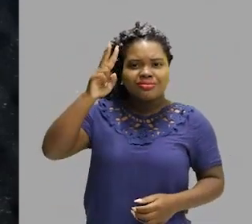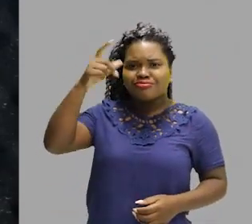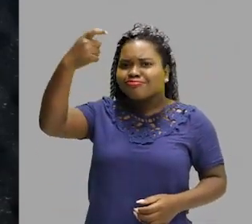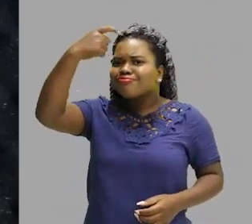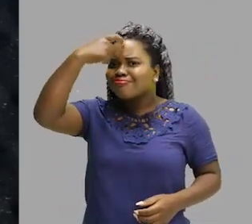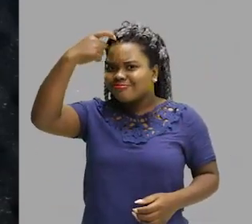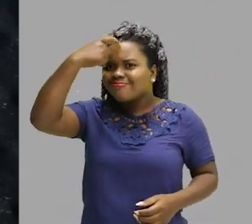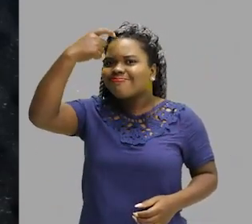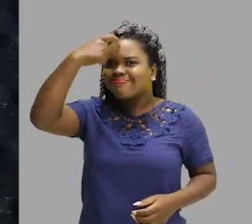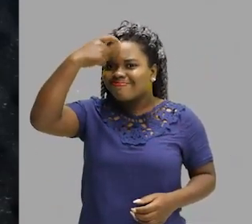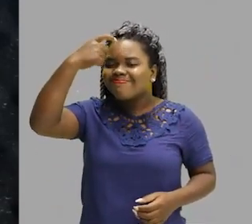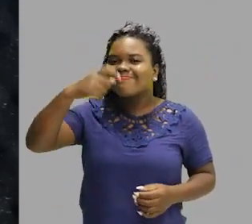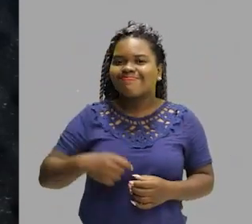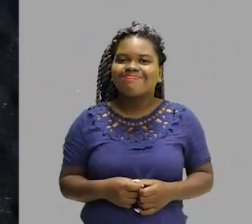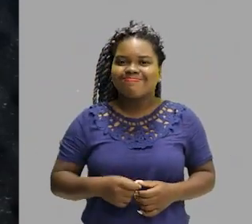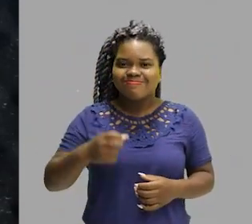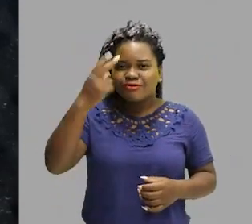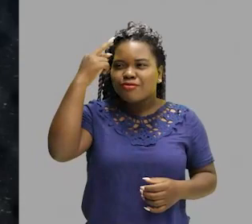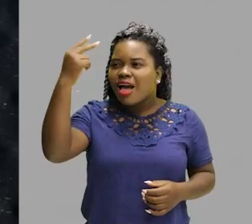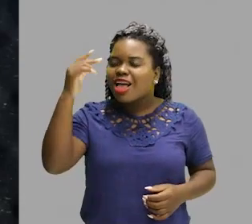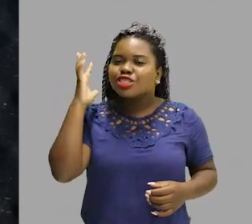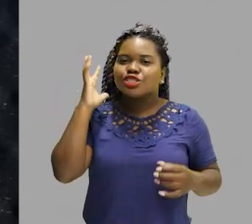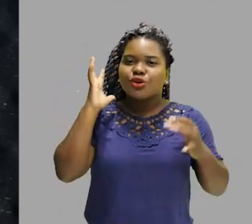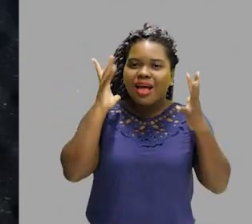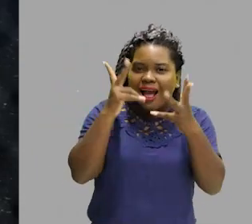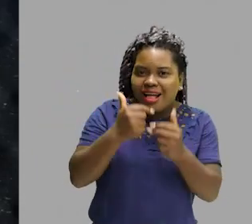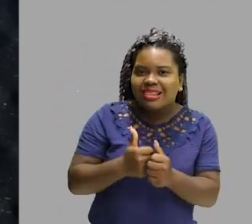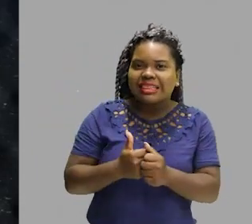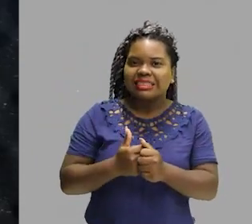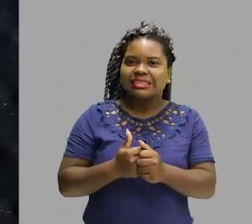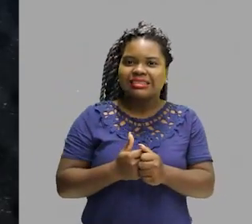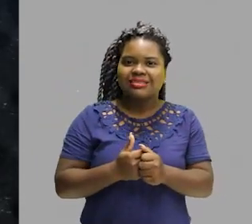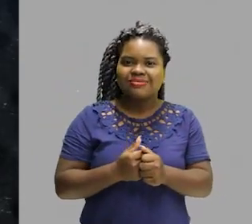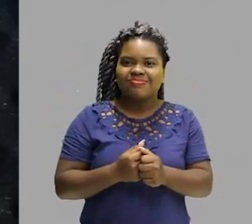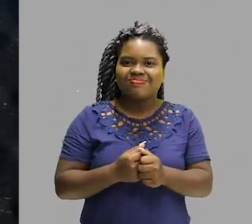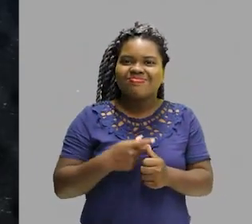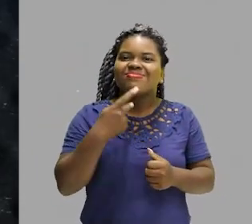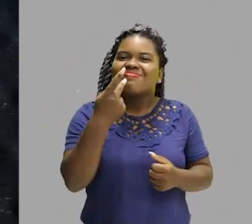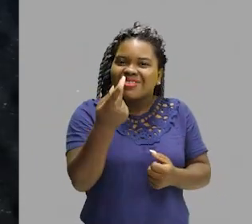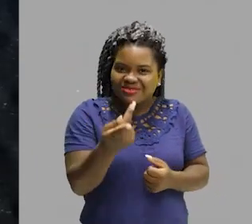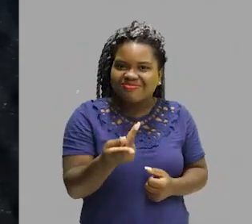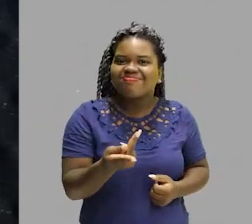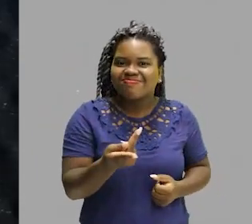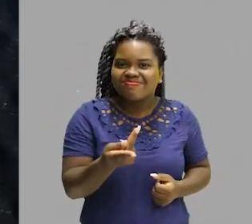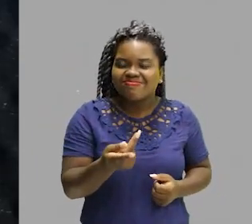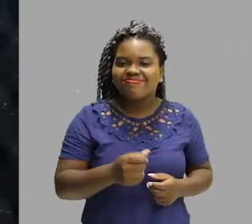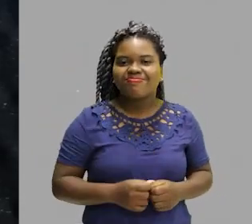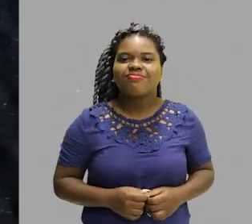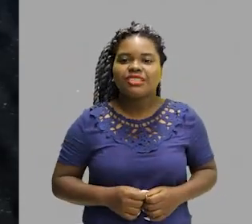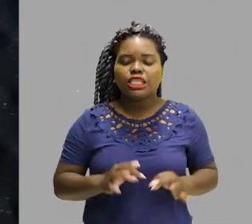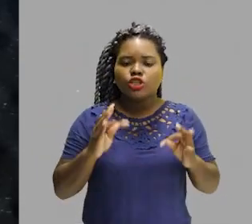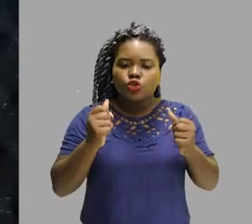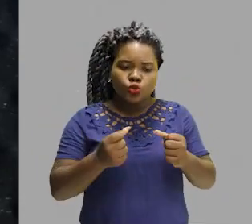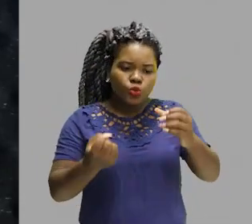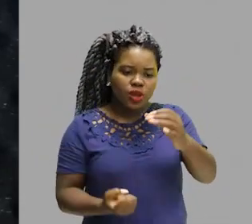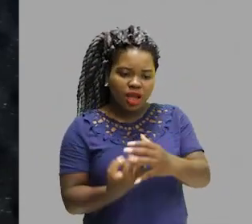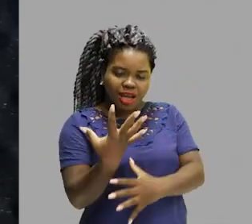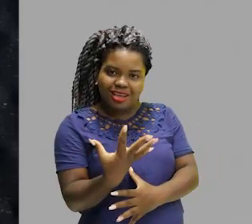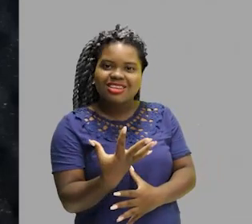para se contar? E às vezes está com uma poesia dentro de si e nem percebe. Então, tudo aquilo que você